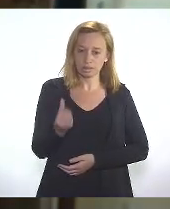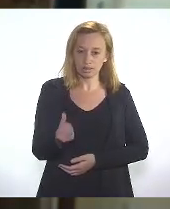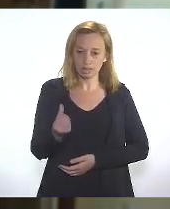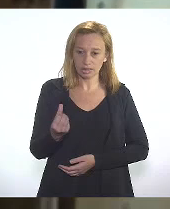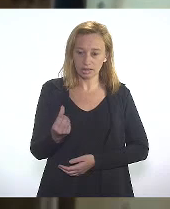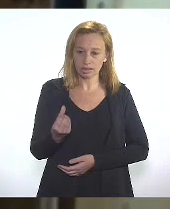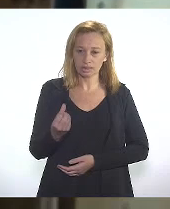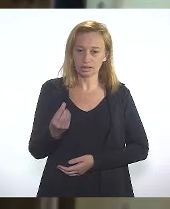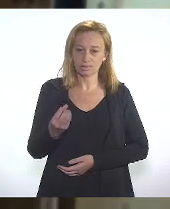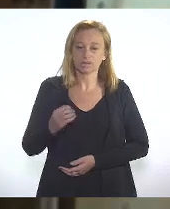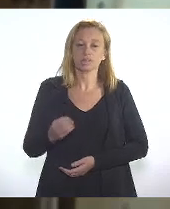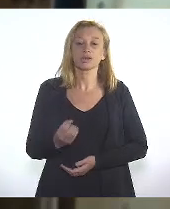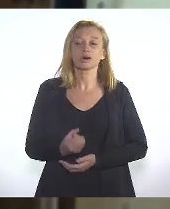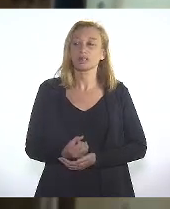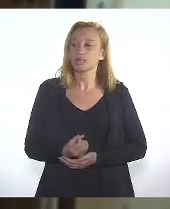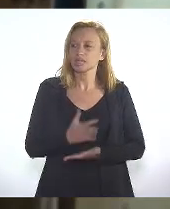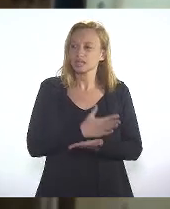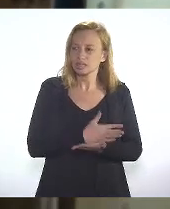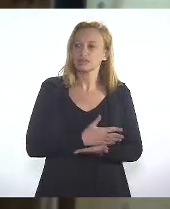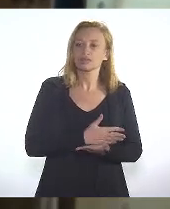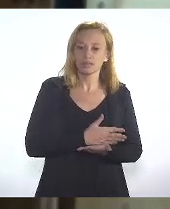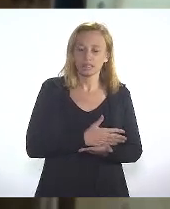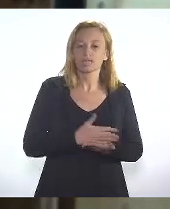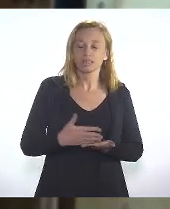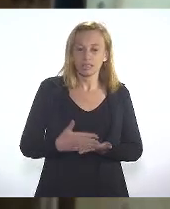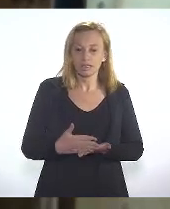sessão ordinária, que, iniciada às